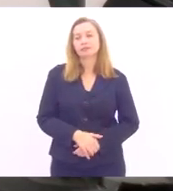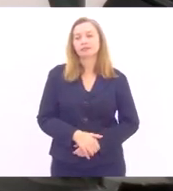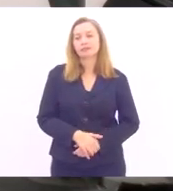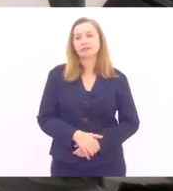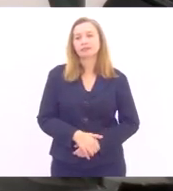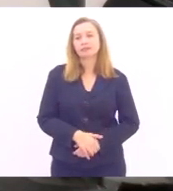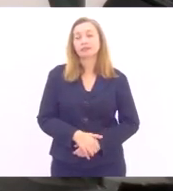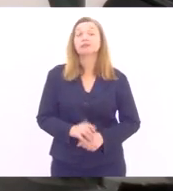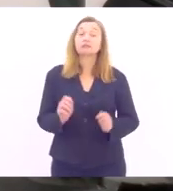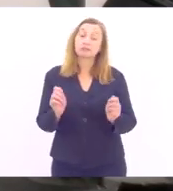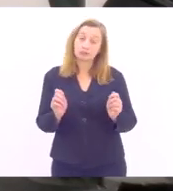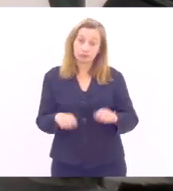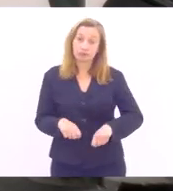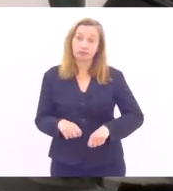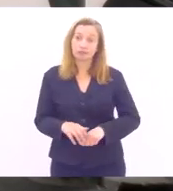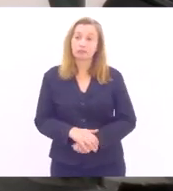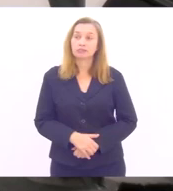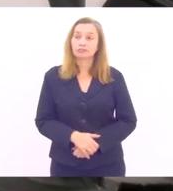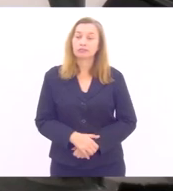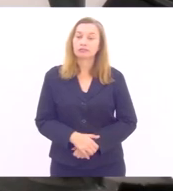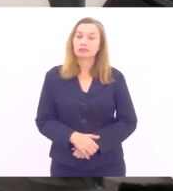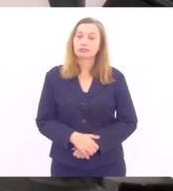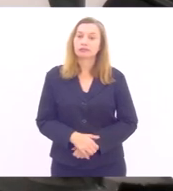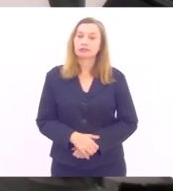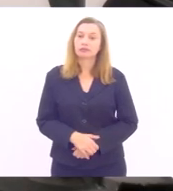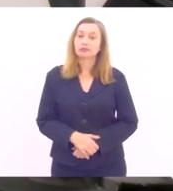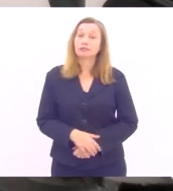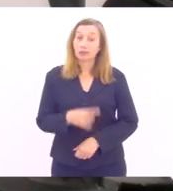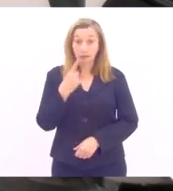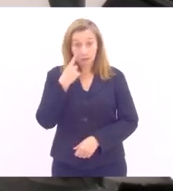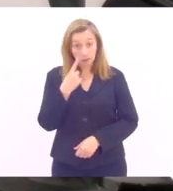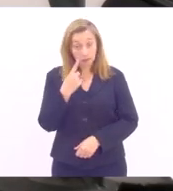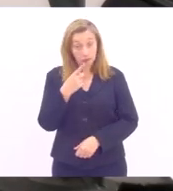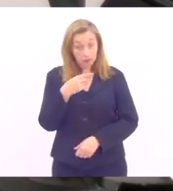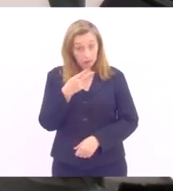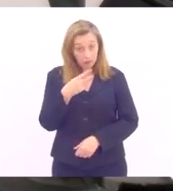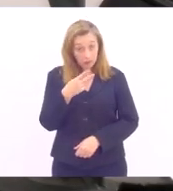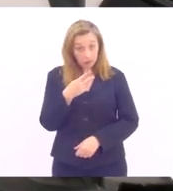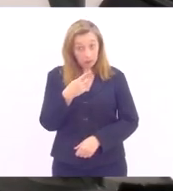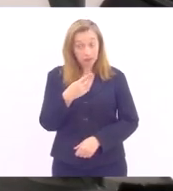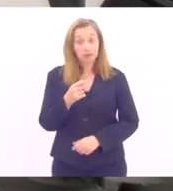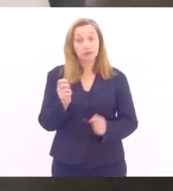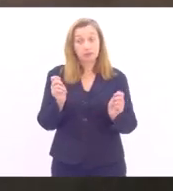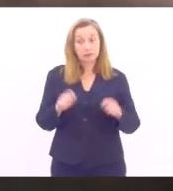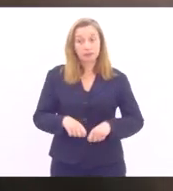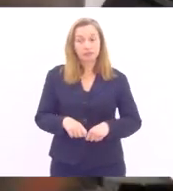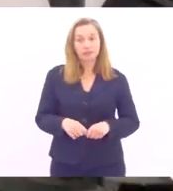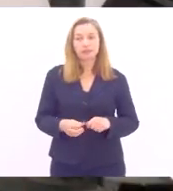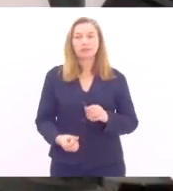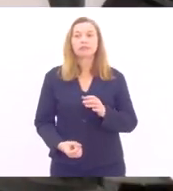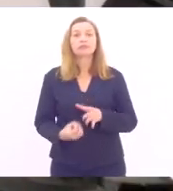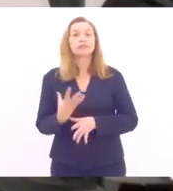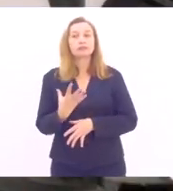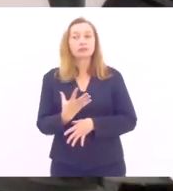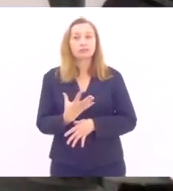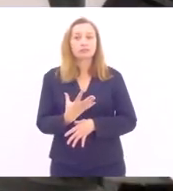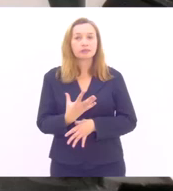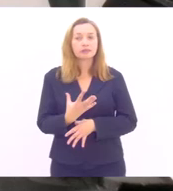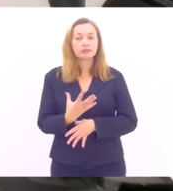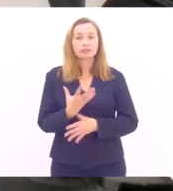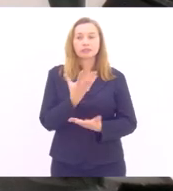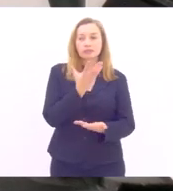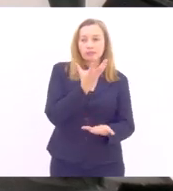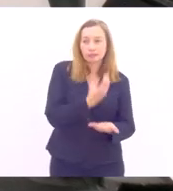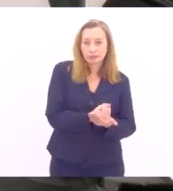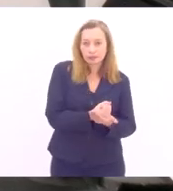é a possibilidade, vejam o que eu vou falar, a possibilidade de se criar um cadastro,